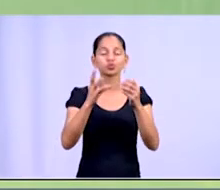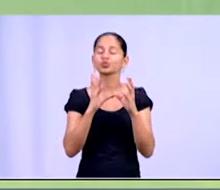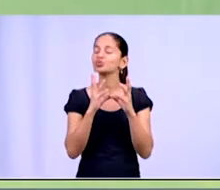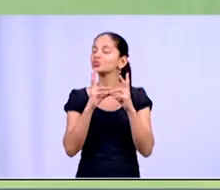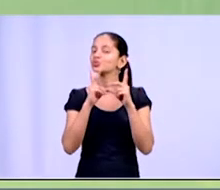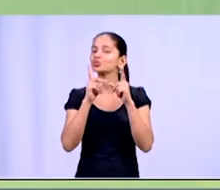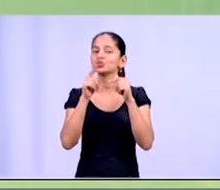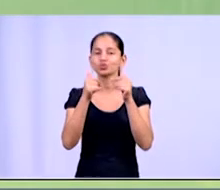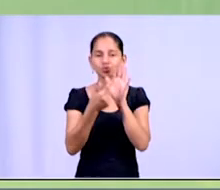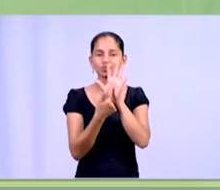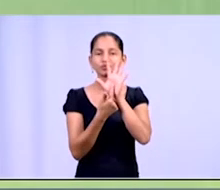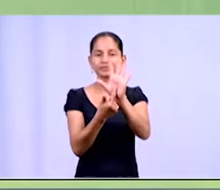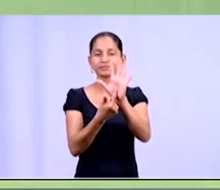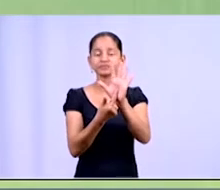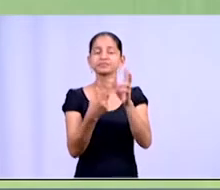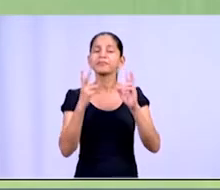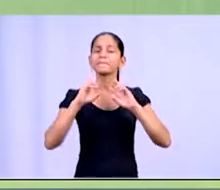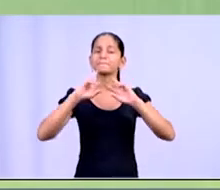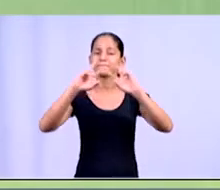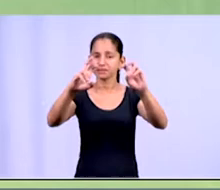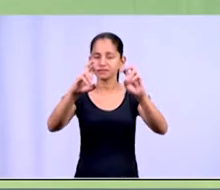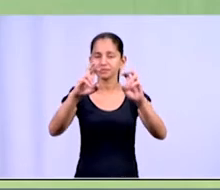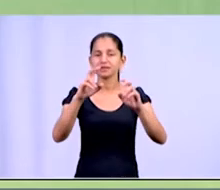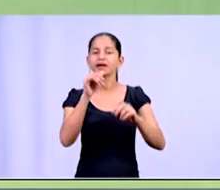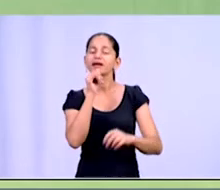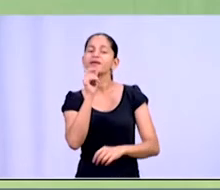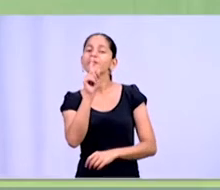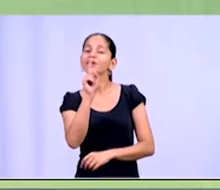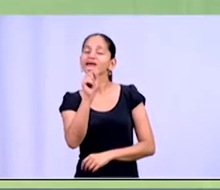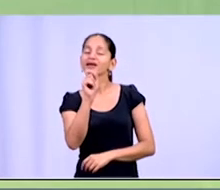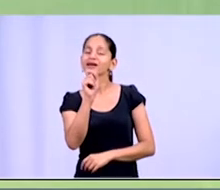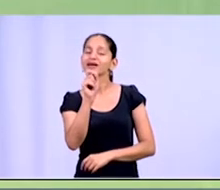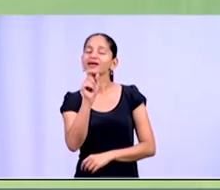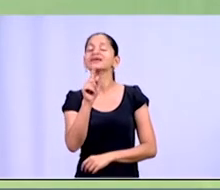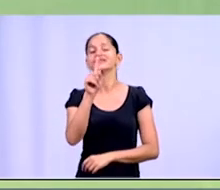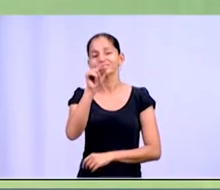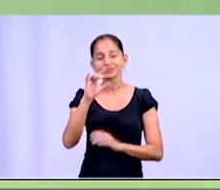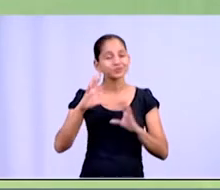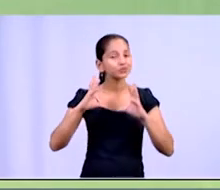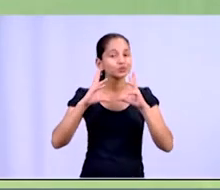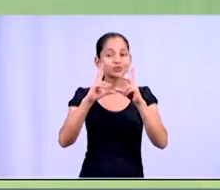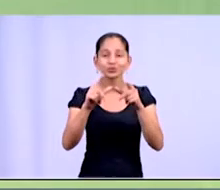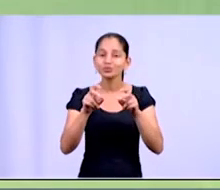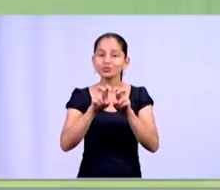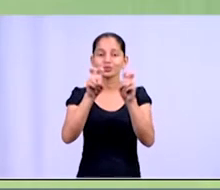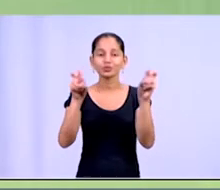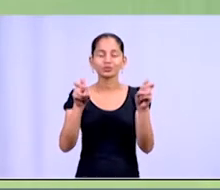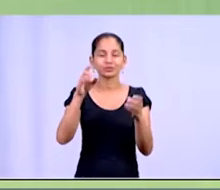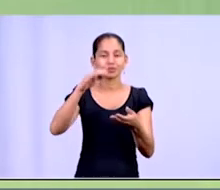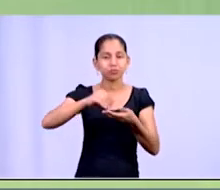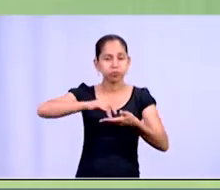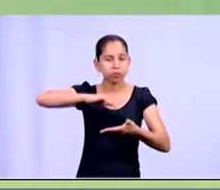toda essa parte aqui que você dá uma olhada. Tudo isso aqui, gente, era o nosso supercomputador.